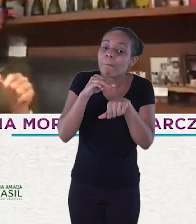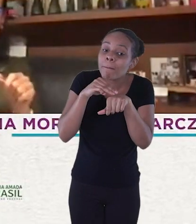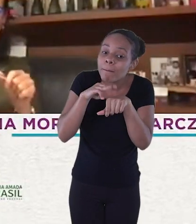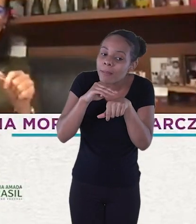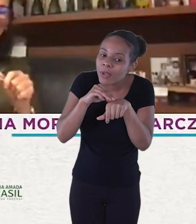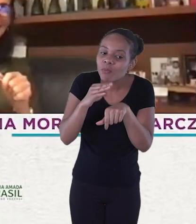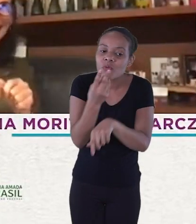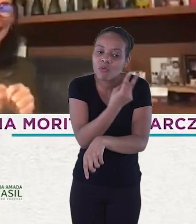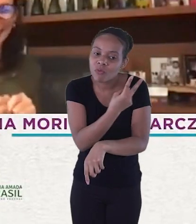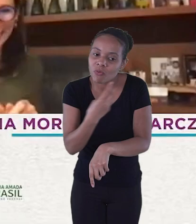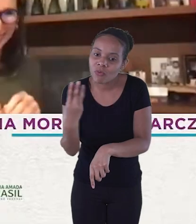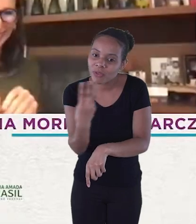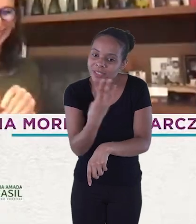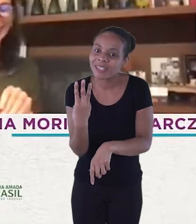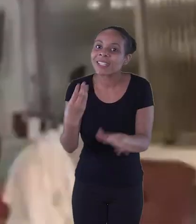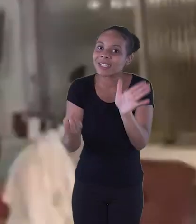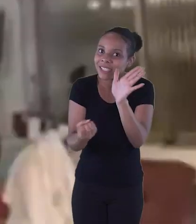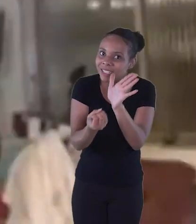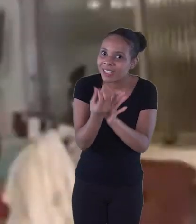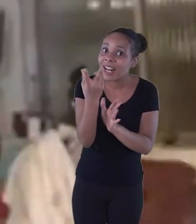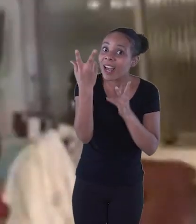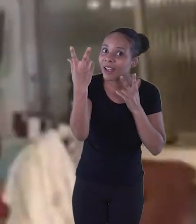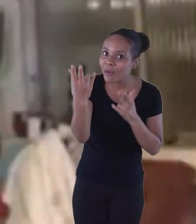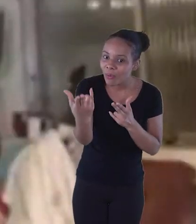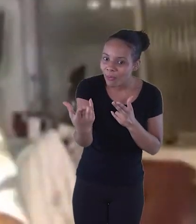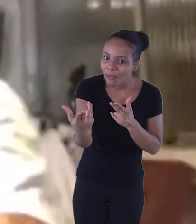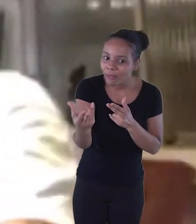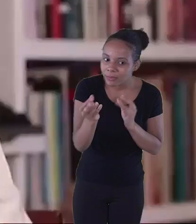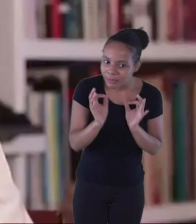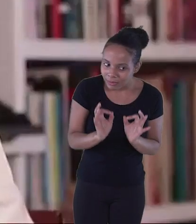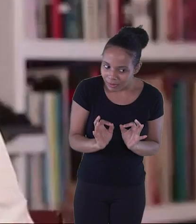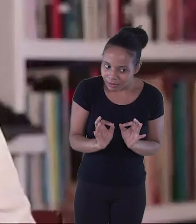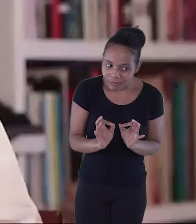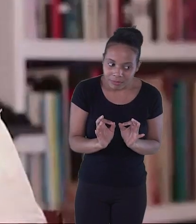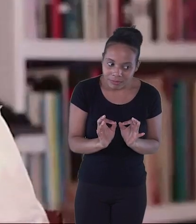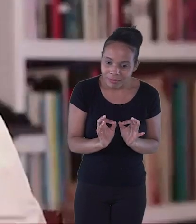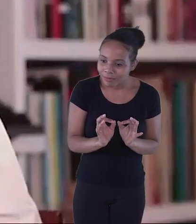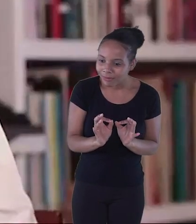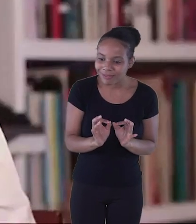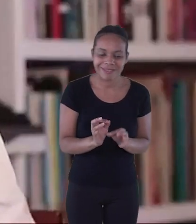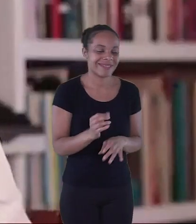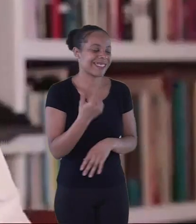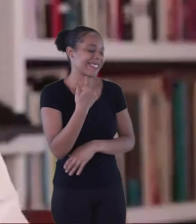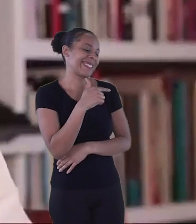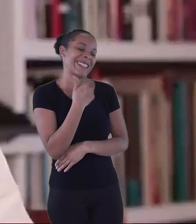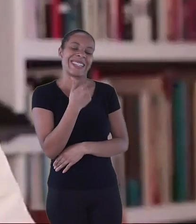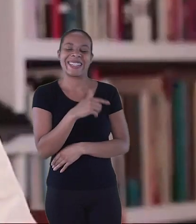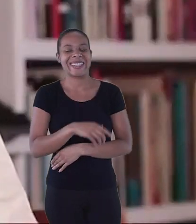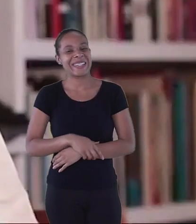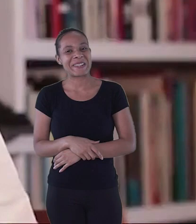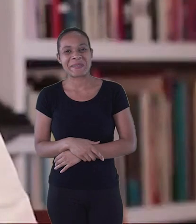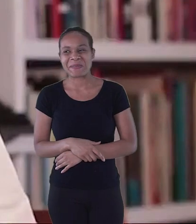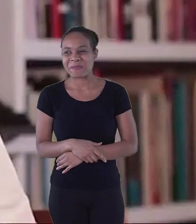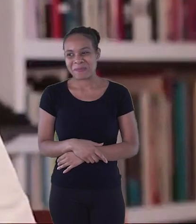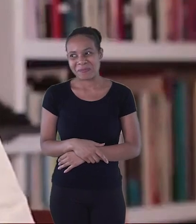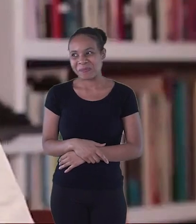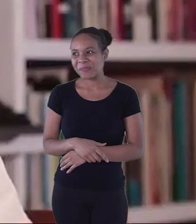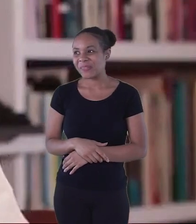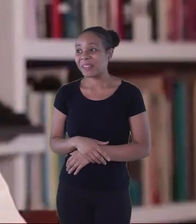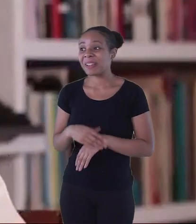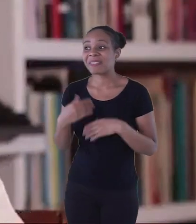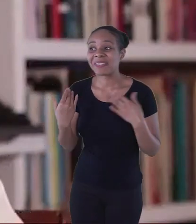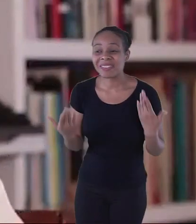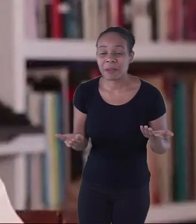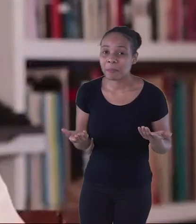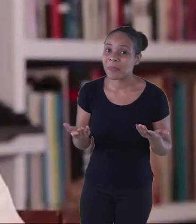Que maravilha! Que maravilha, que silêncio! Beleza, adorei esse silêncio. Agora, assim, uma pergunta, é daquelas perguntas